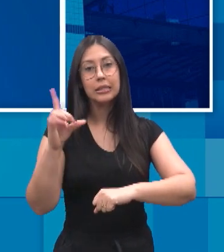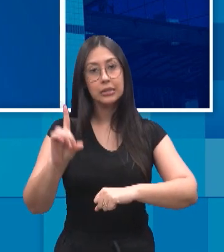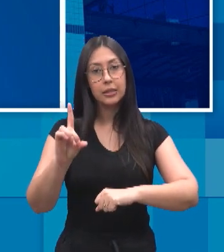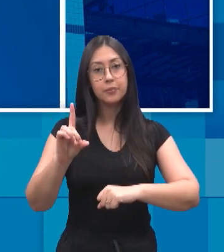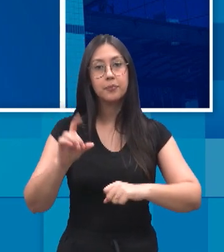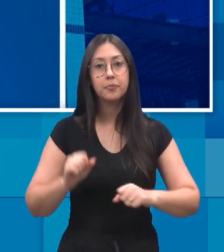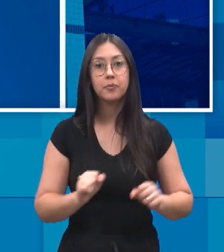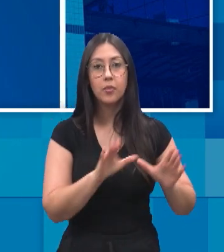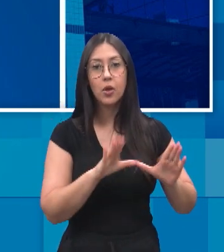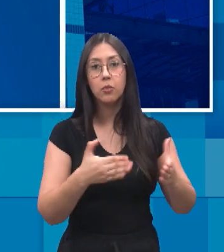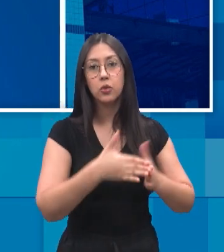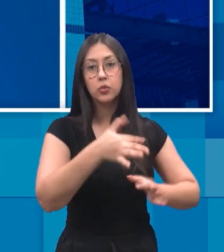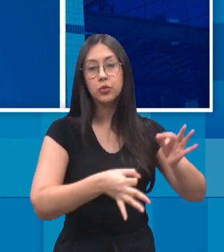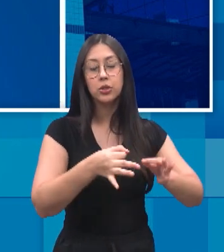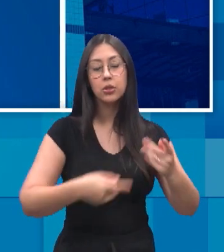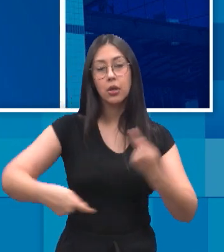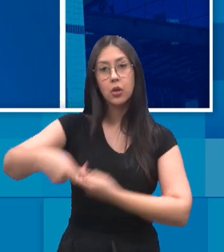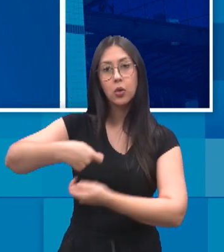Urbano.